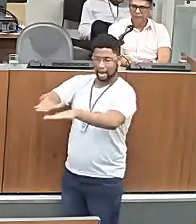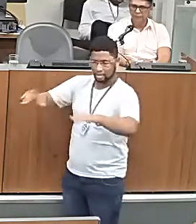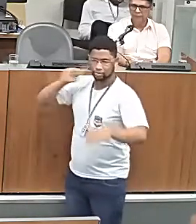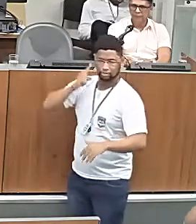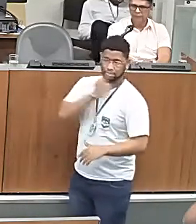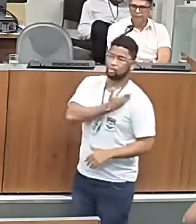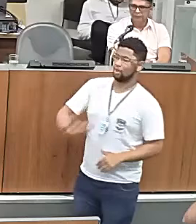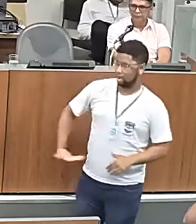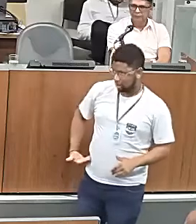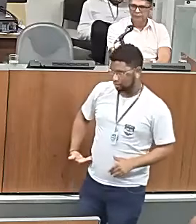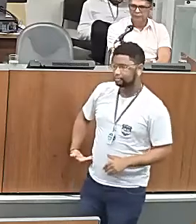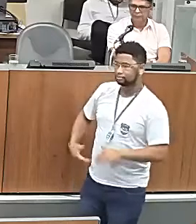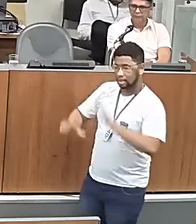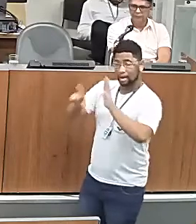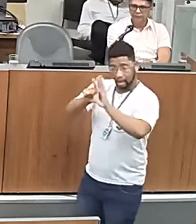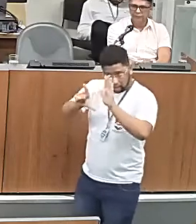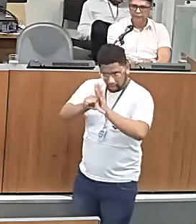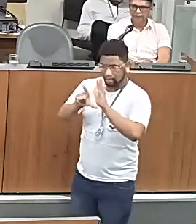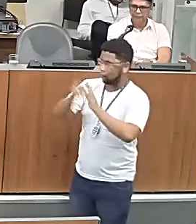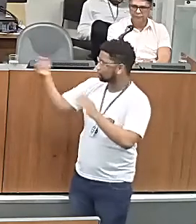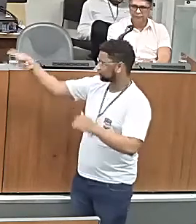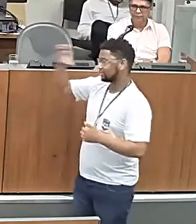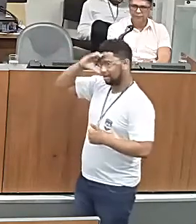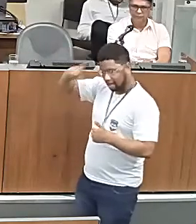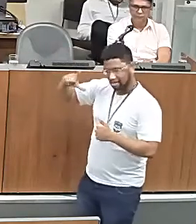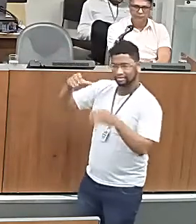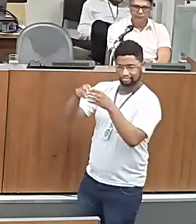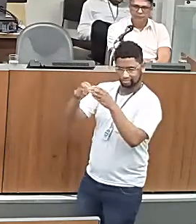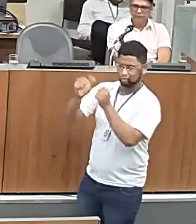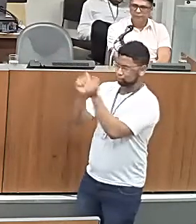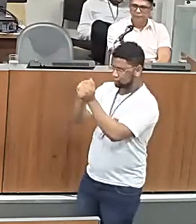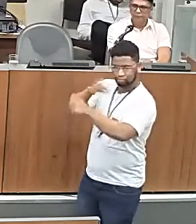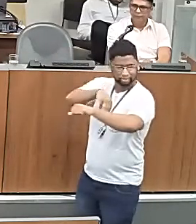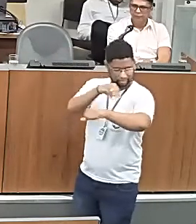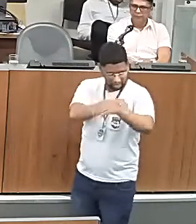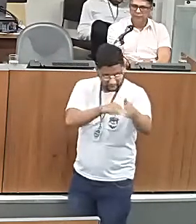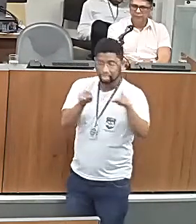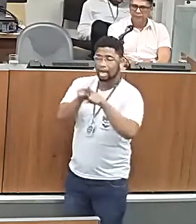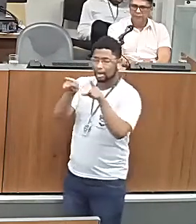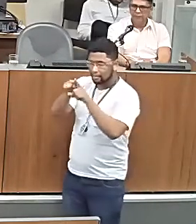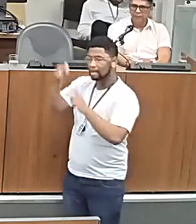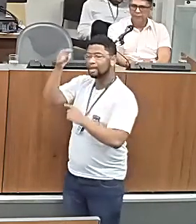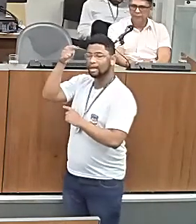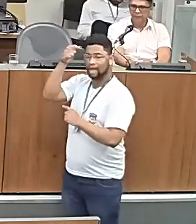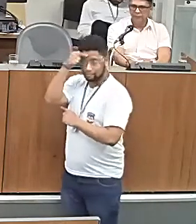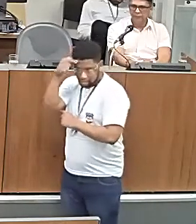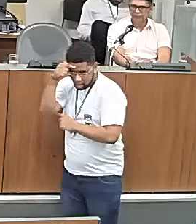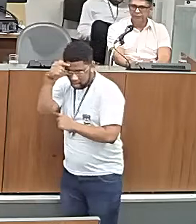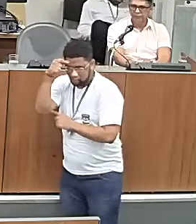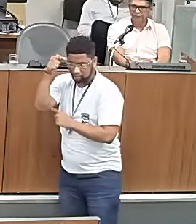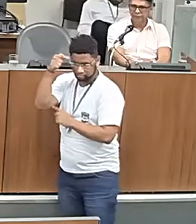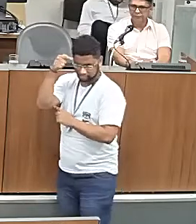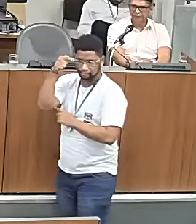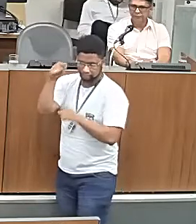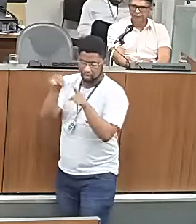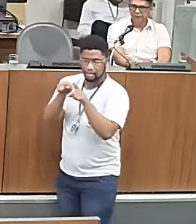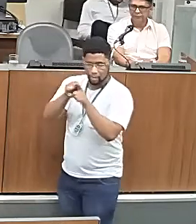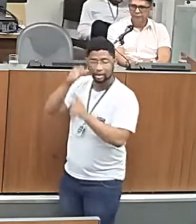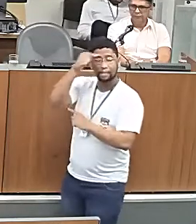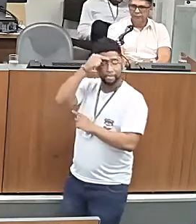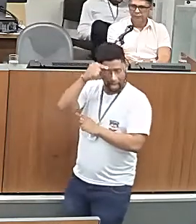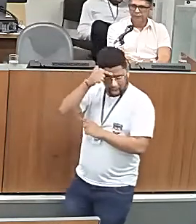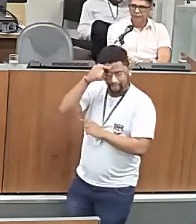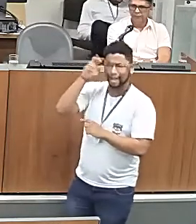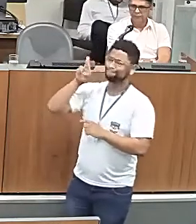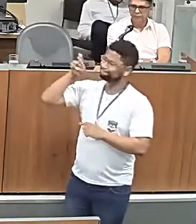apoia a educação bilíngue em benefício das crianças surdas, como também participo do